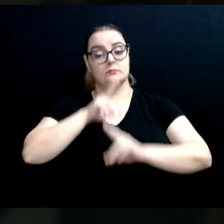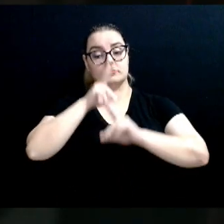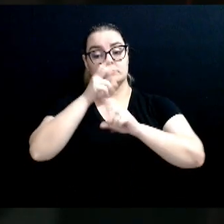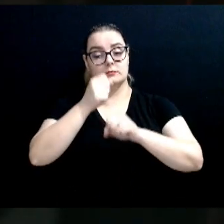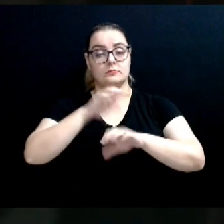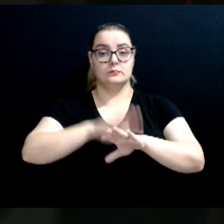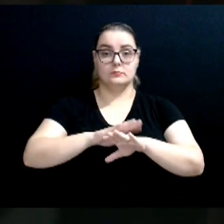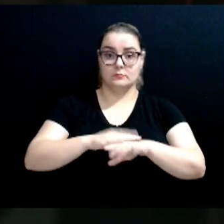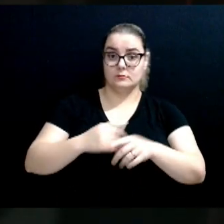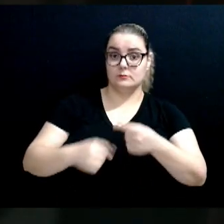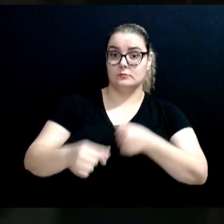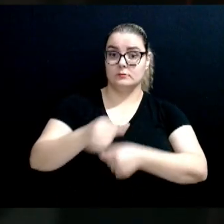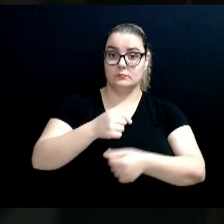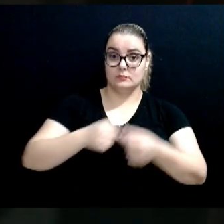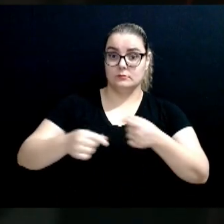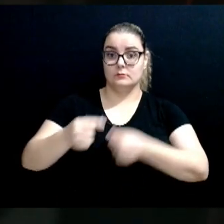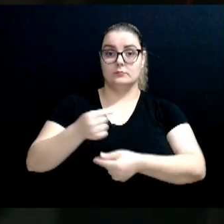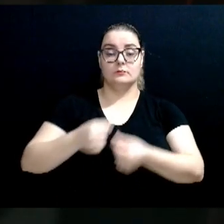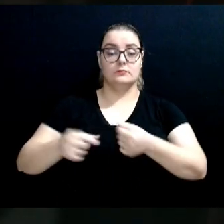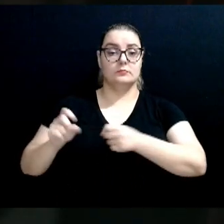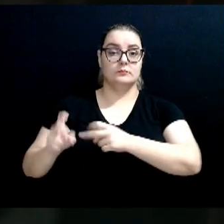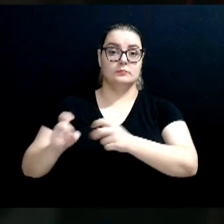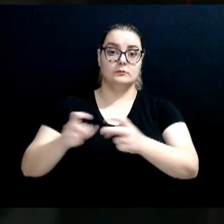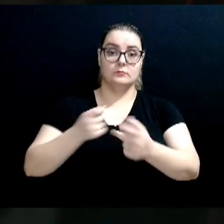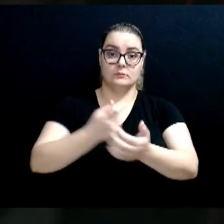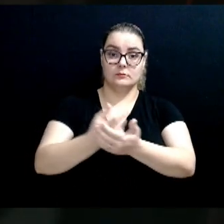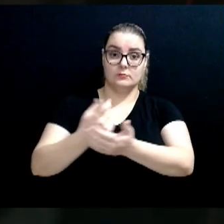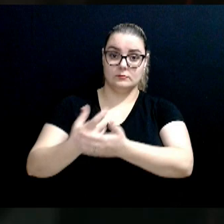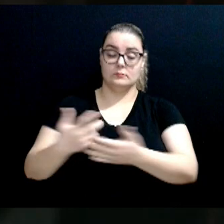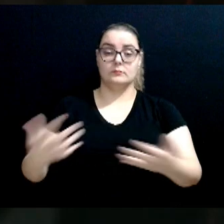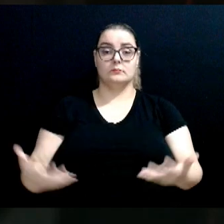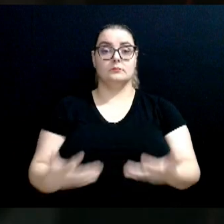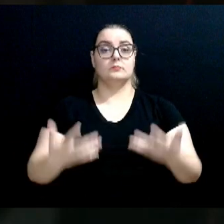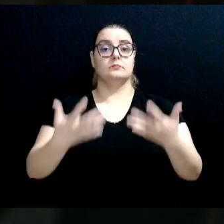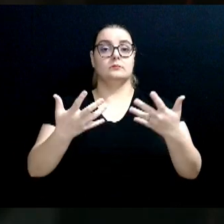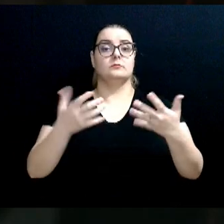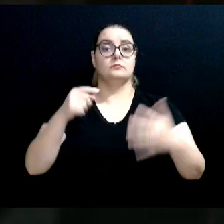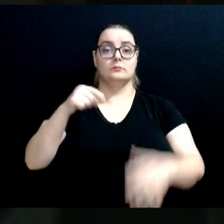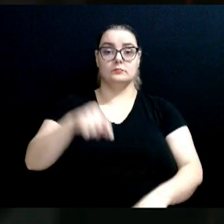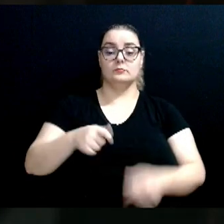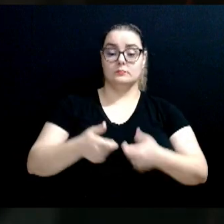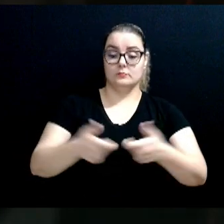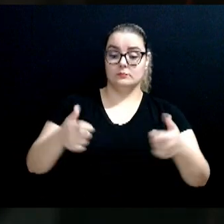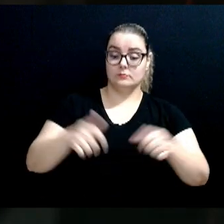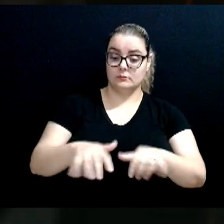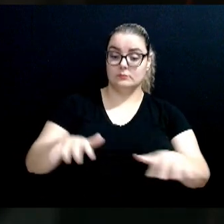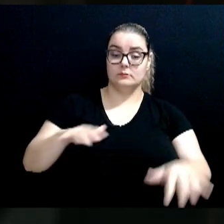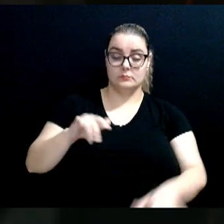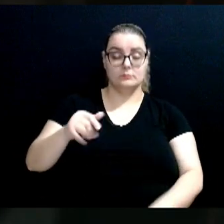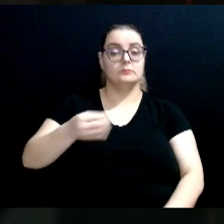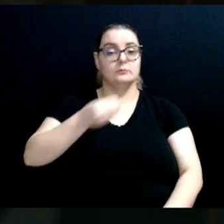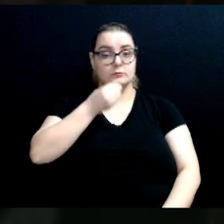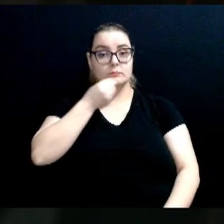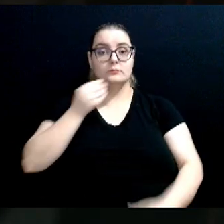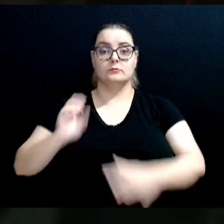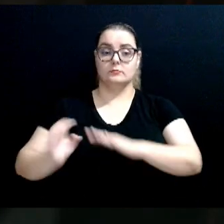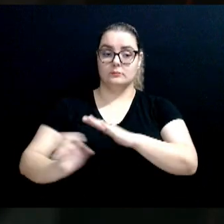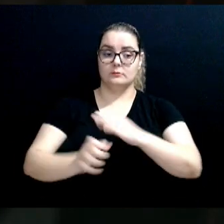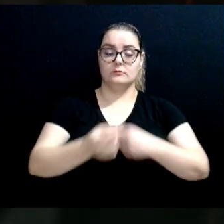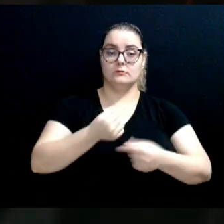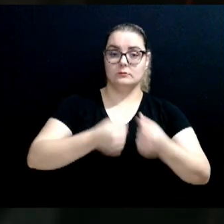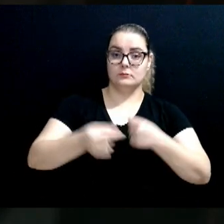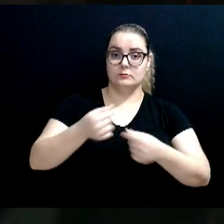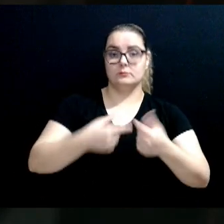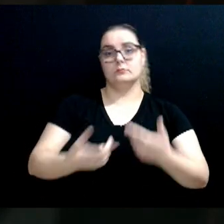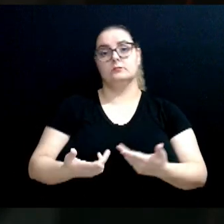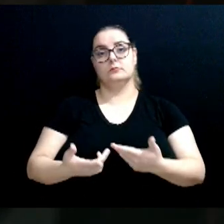econômica. Entre os objetivos da iniciativa estão a ampliação do acesso a oportunidades de negócios, o estímulo a